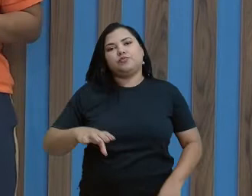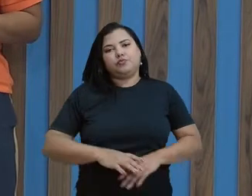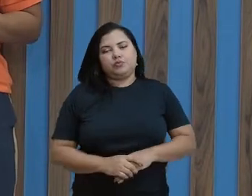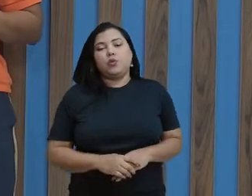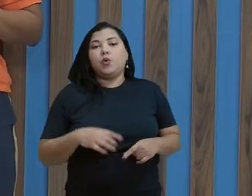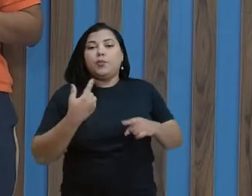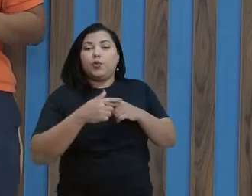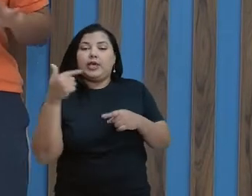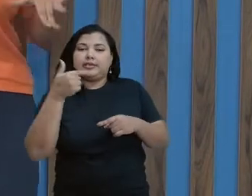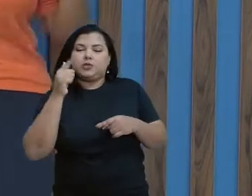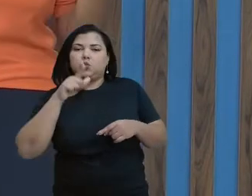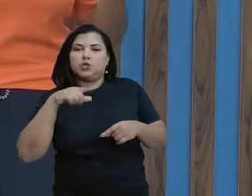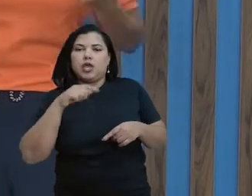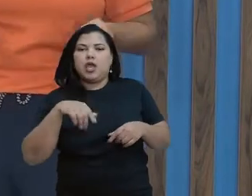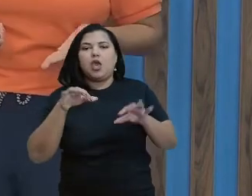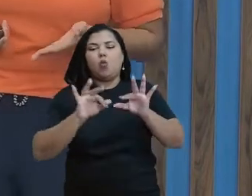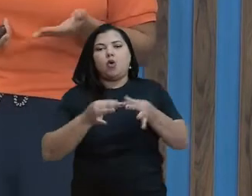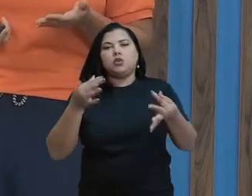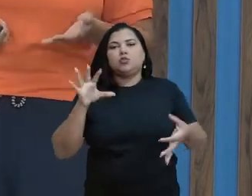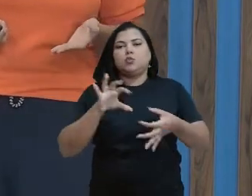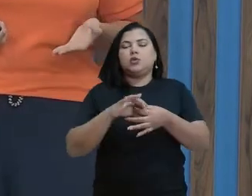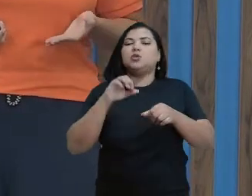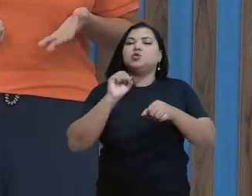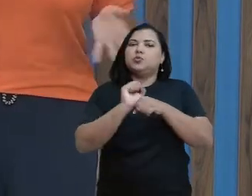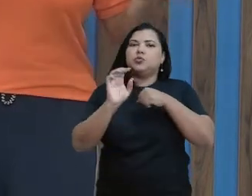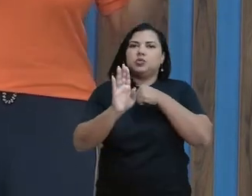substantiva. E assim seguindo, tá?